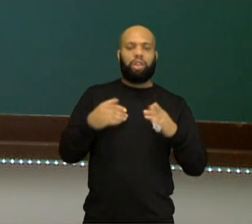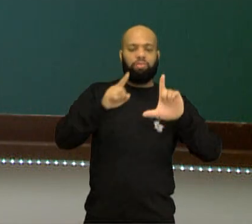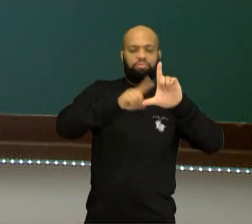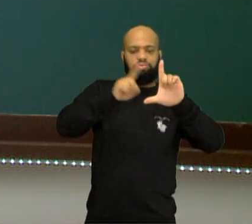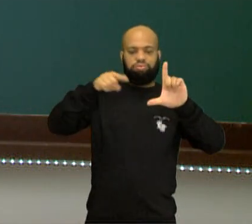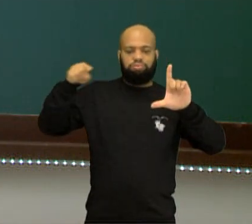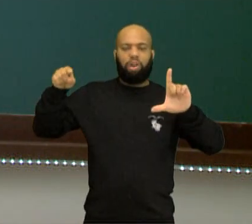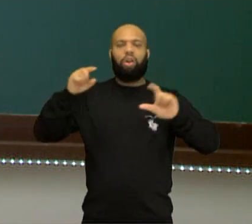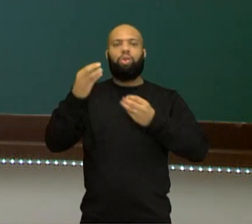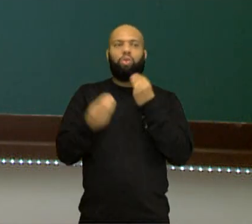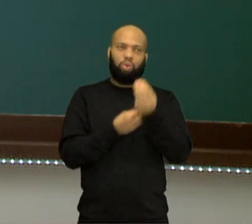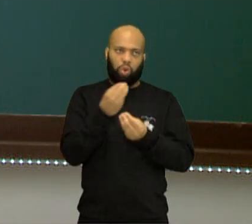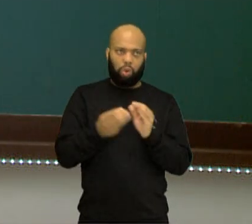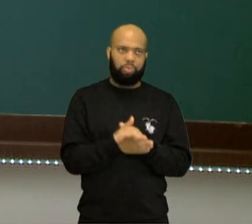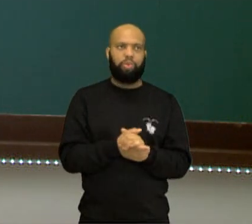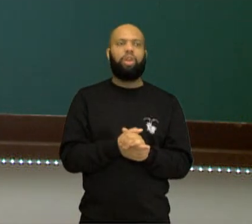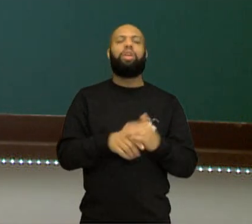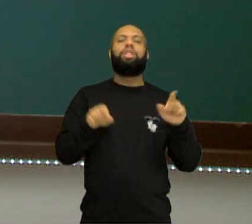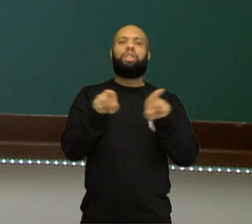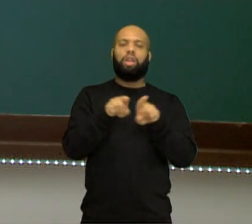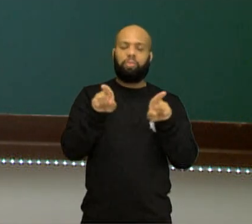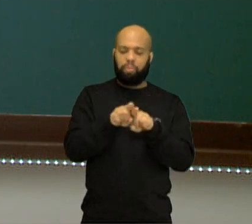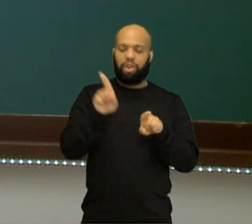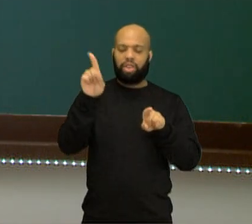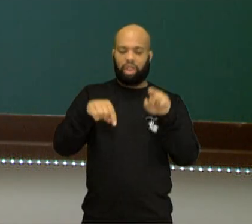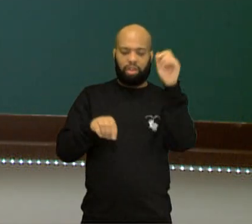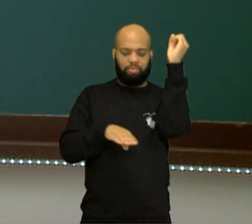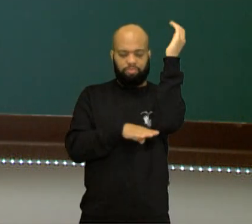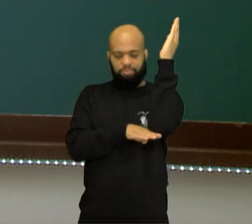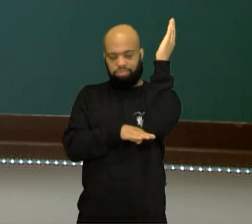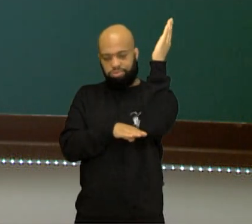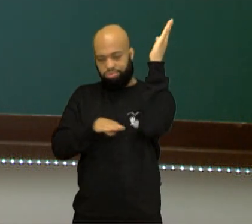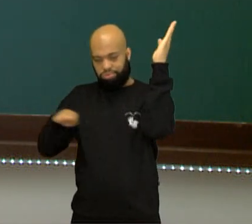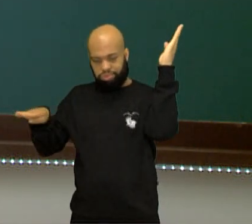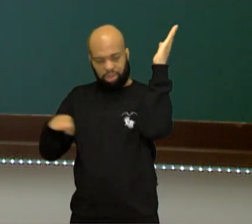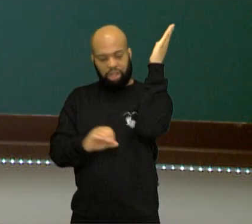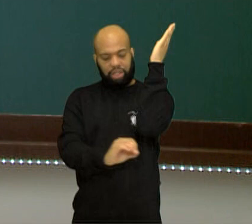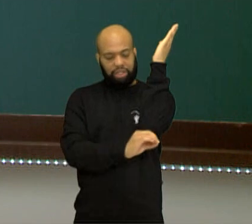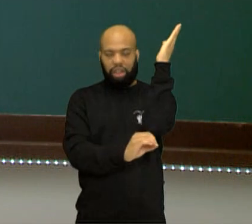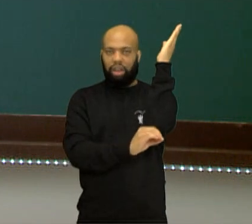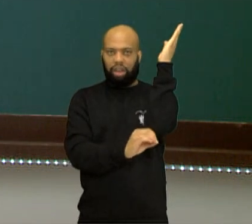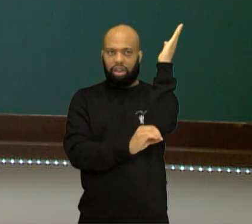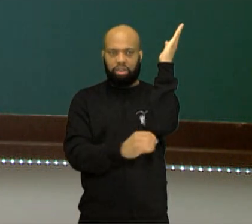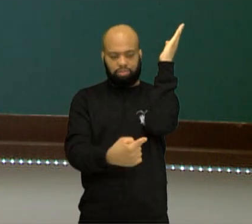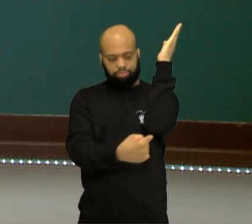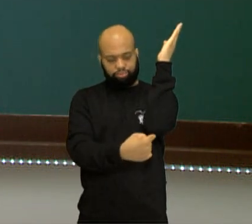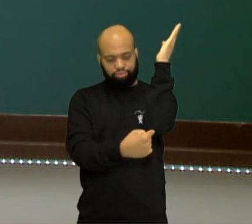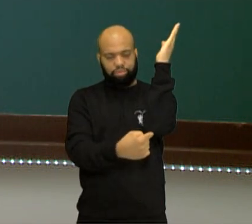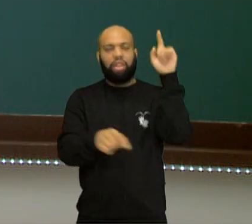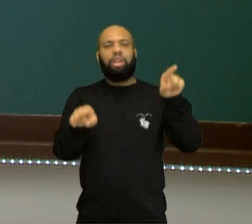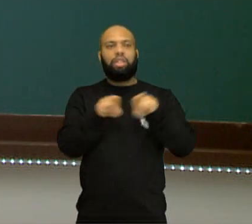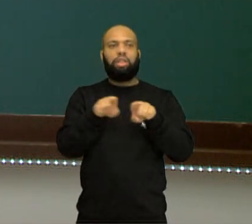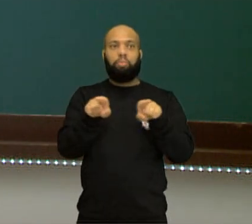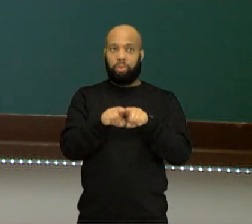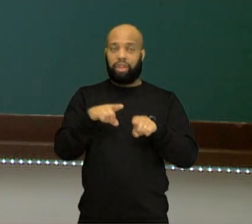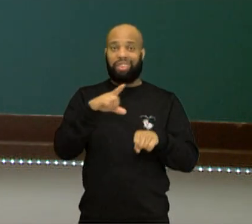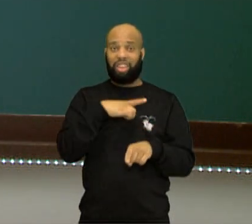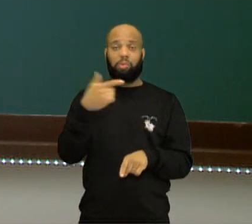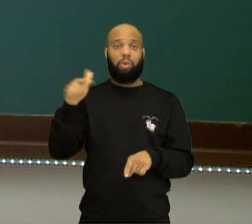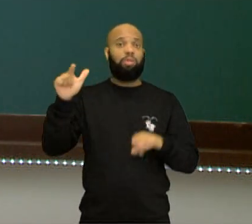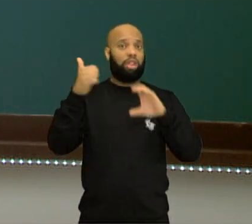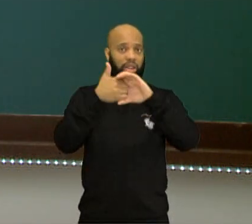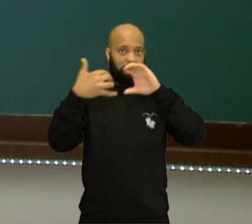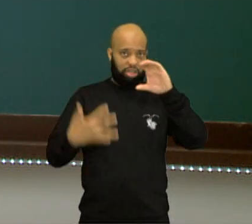gráfico necessariamente também vai passar pela origem, tá? E tem o quê? Uma característica um pouquinho diferente